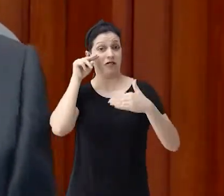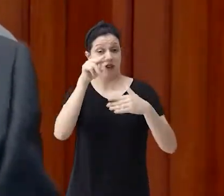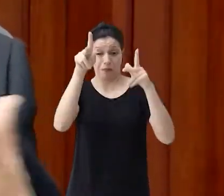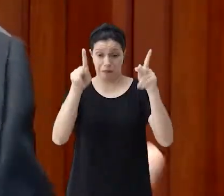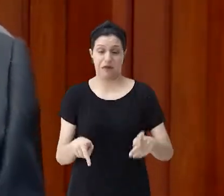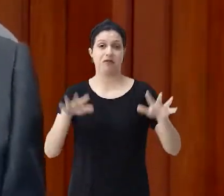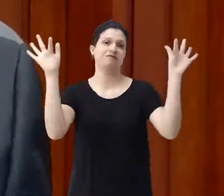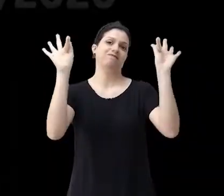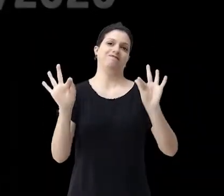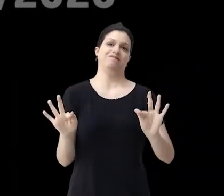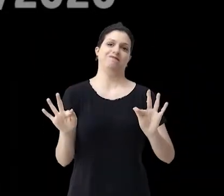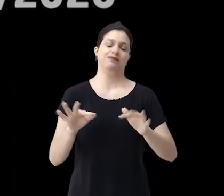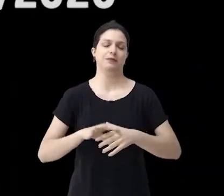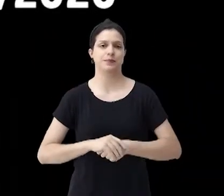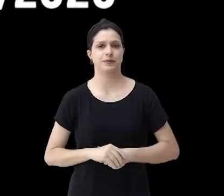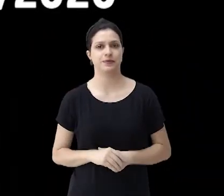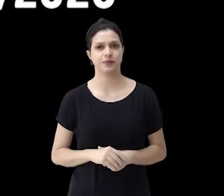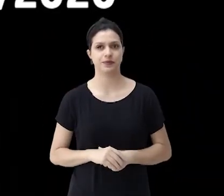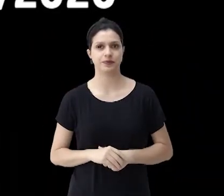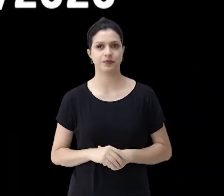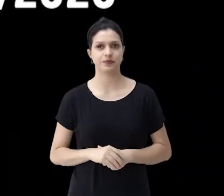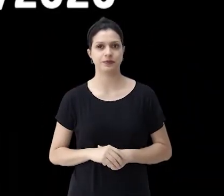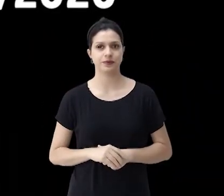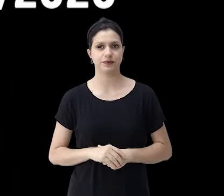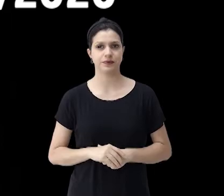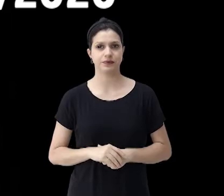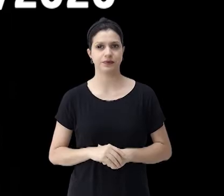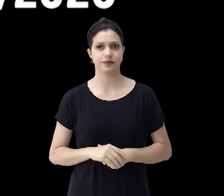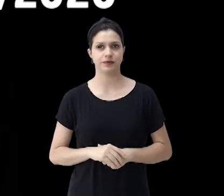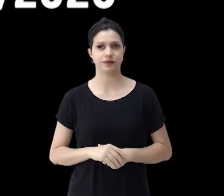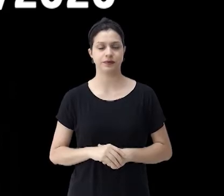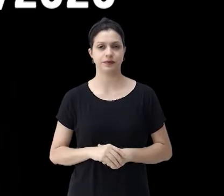Sul se desenvolver, de ver o nosso povo feliz.